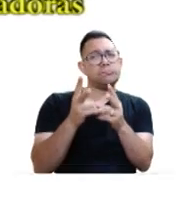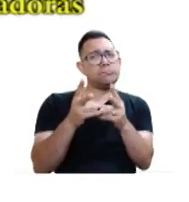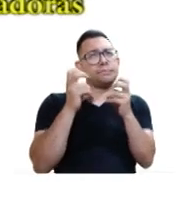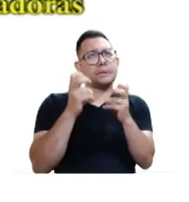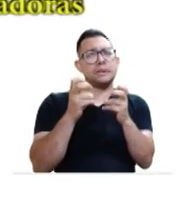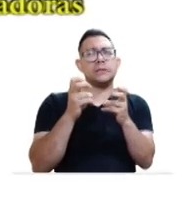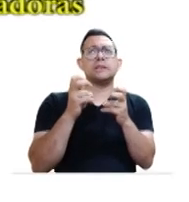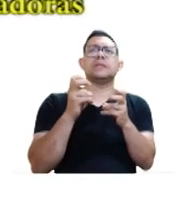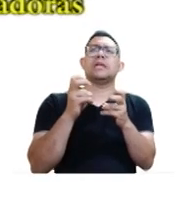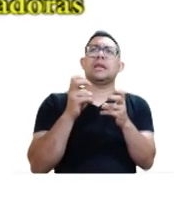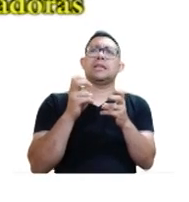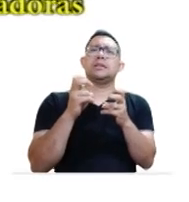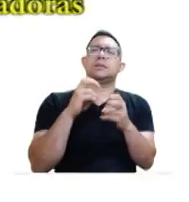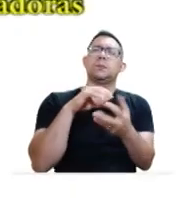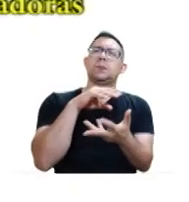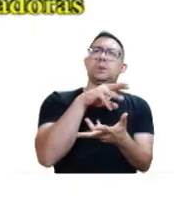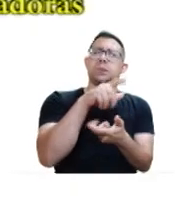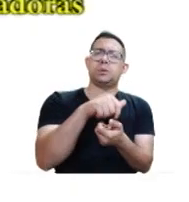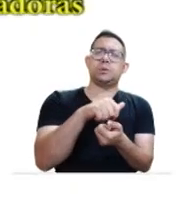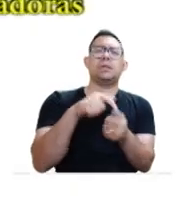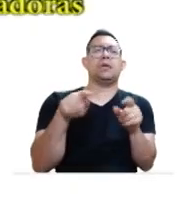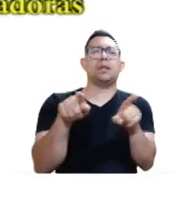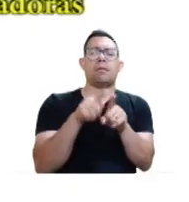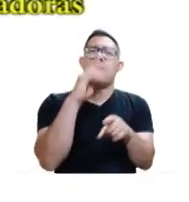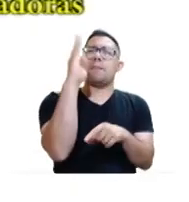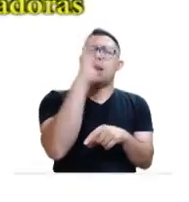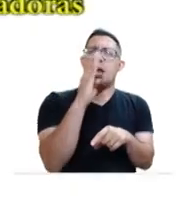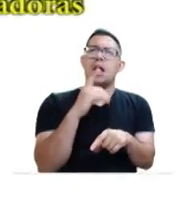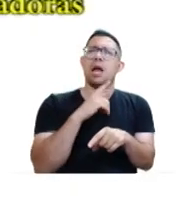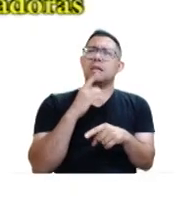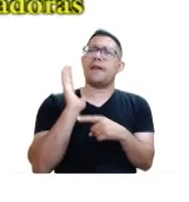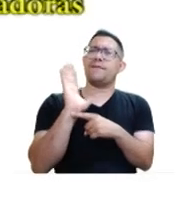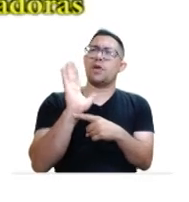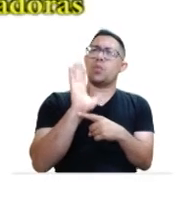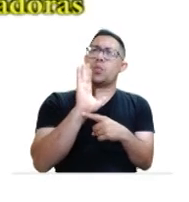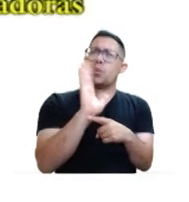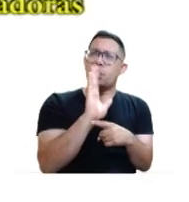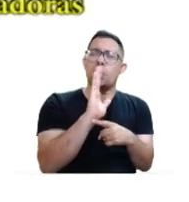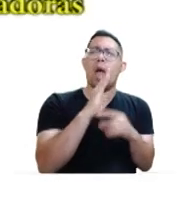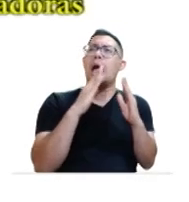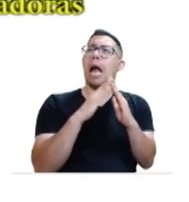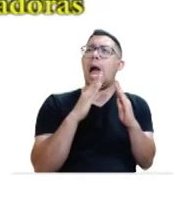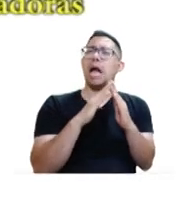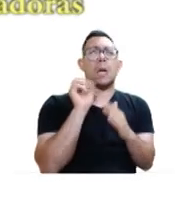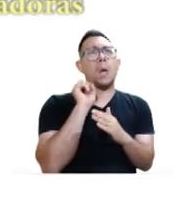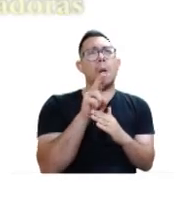se considerarmos que, de acordo com o mesmo levantamento, apenas